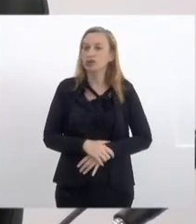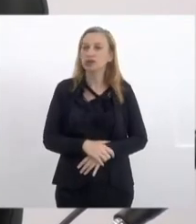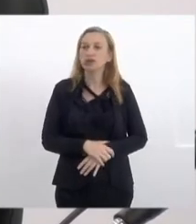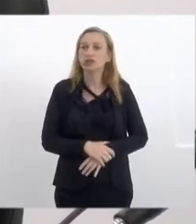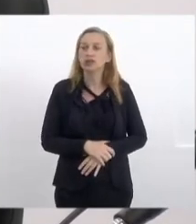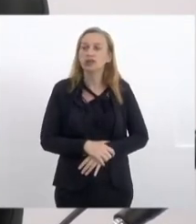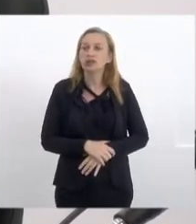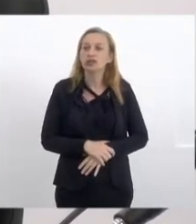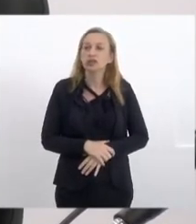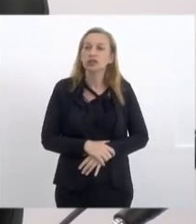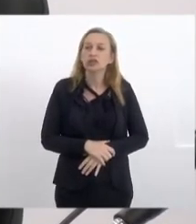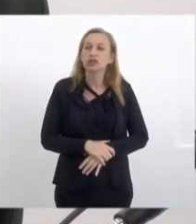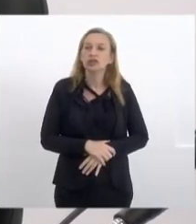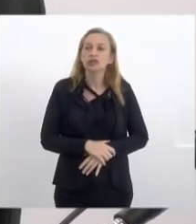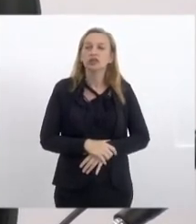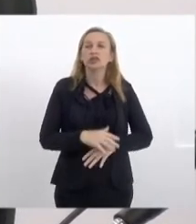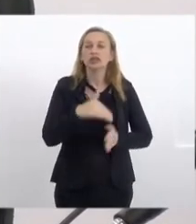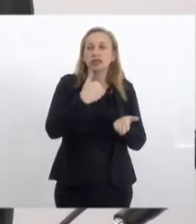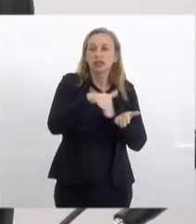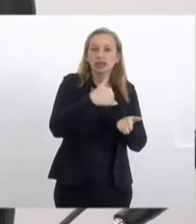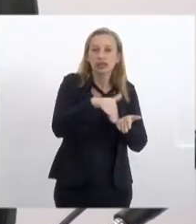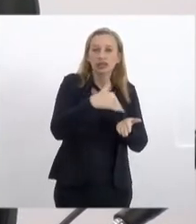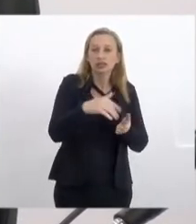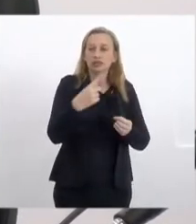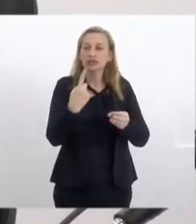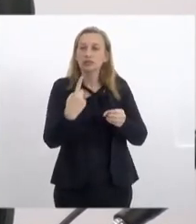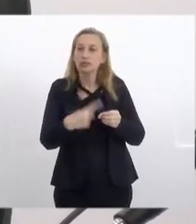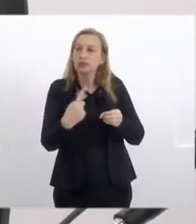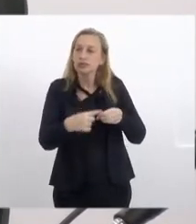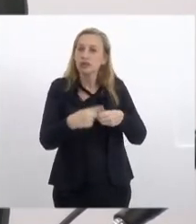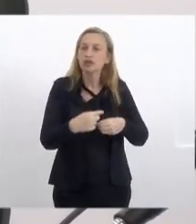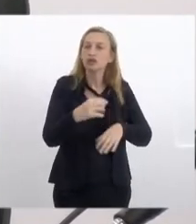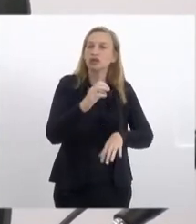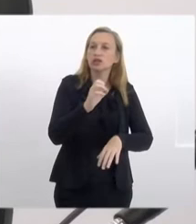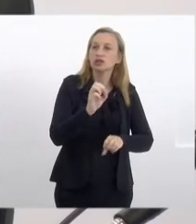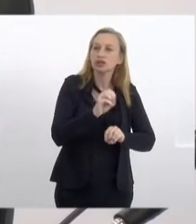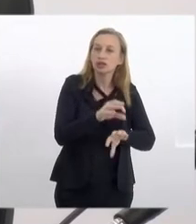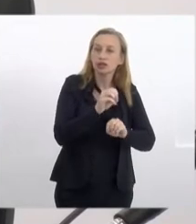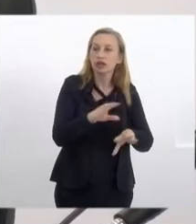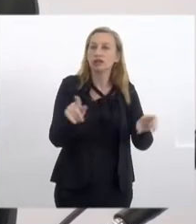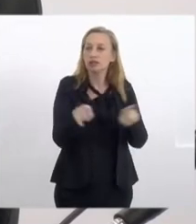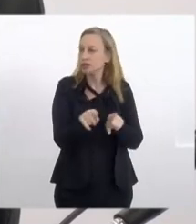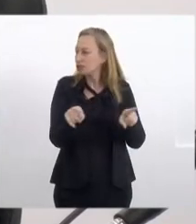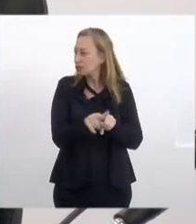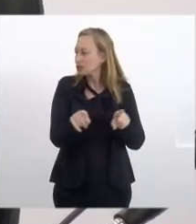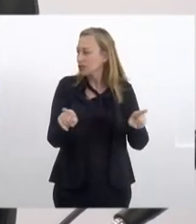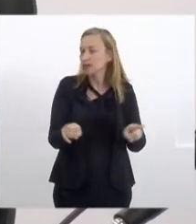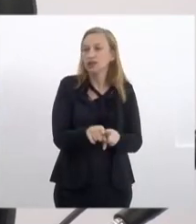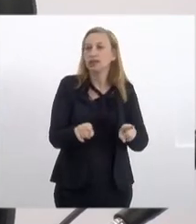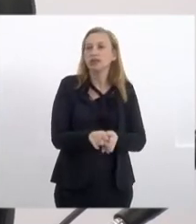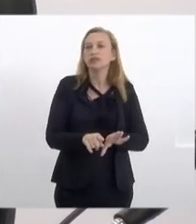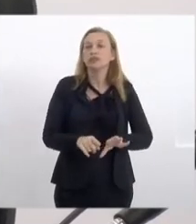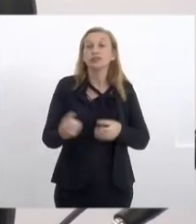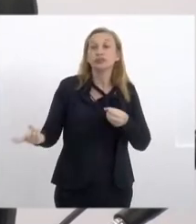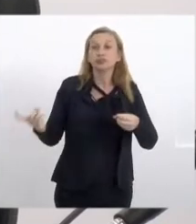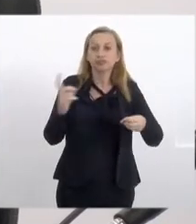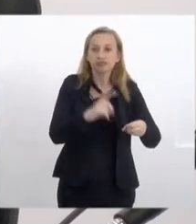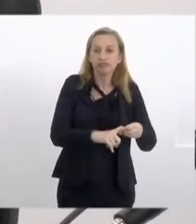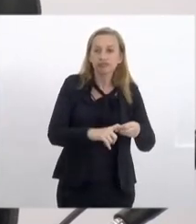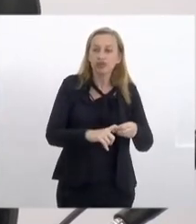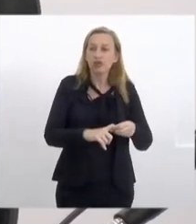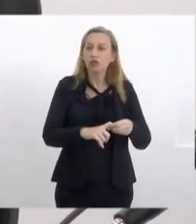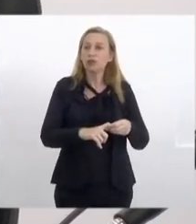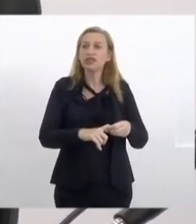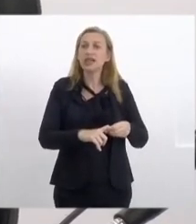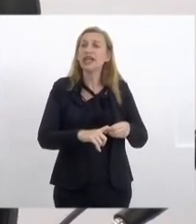Secretaria Municipal de Educação. A gente tem feito uma parceria também com a Polícia Militar, no sentido do PROERD, de retomar